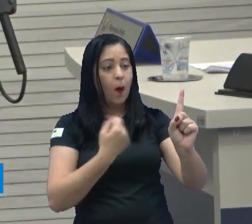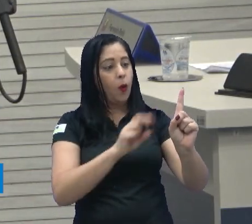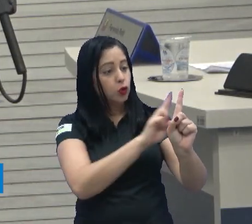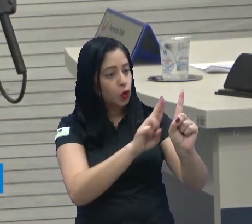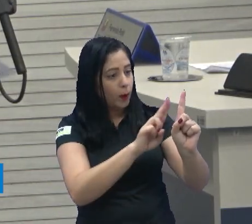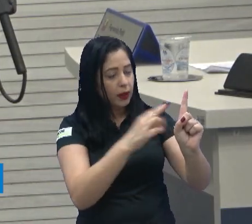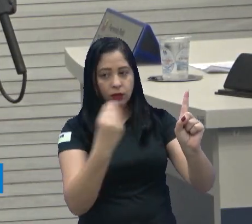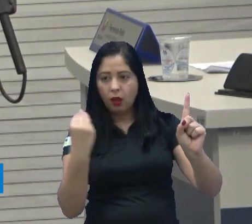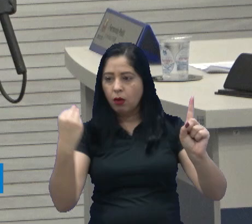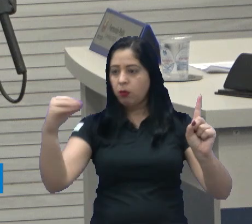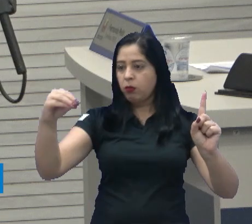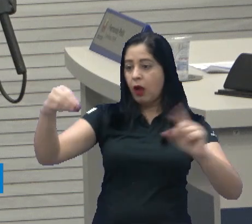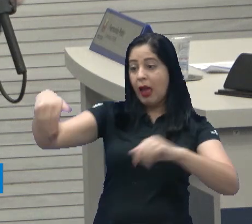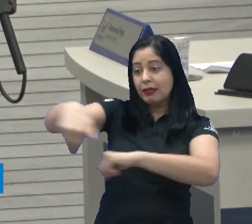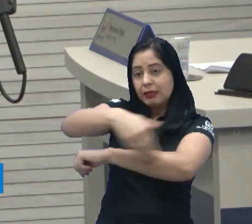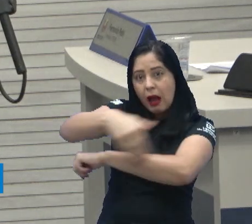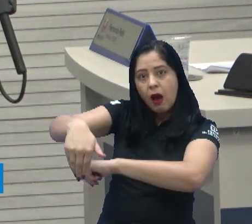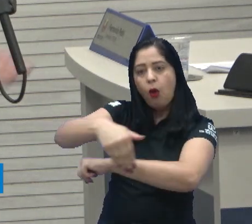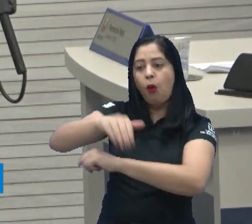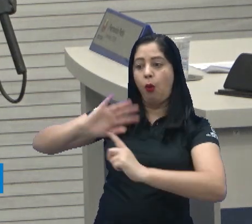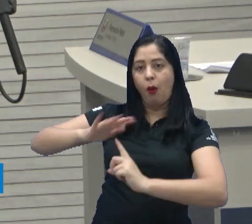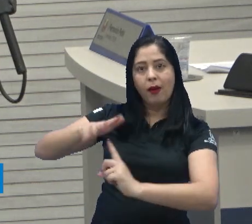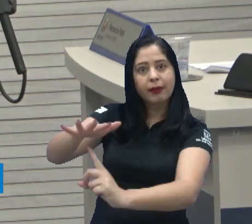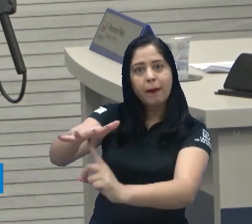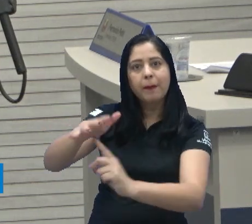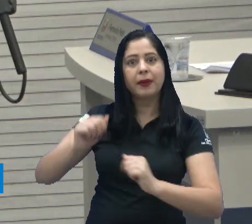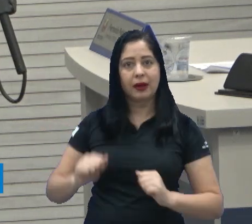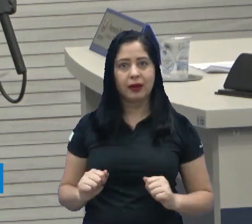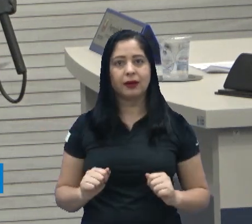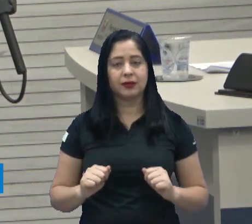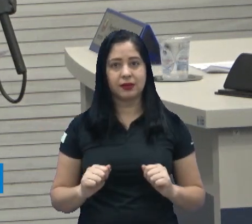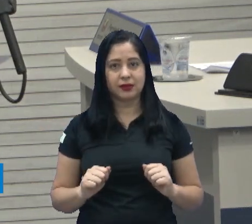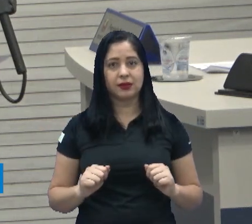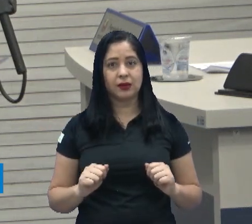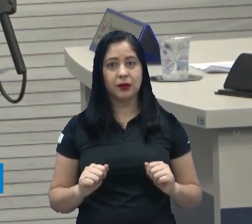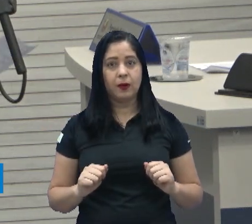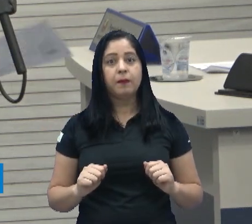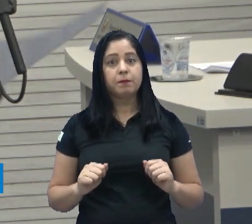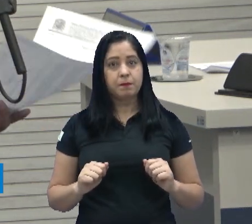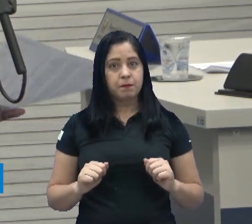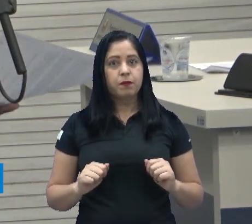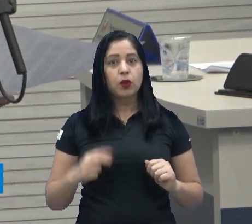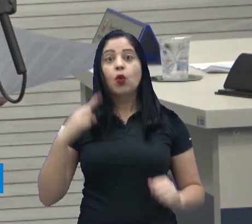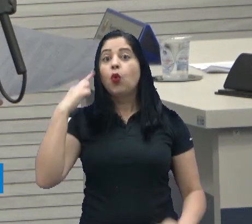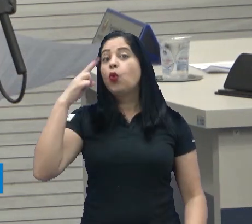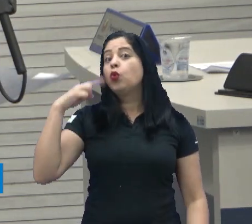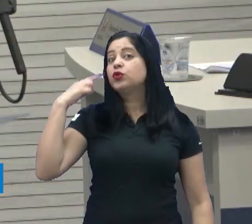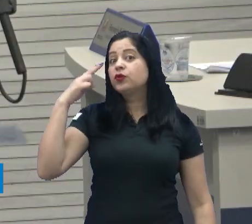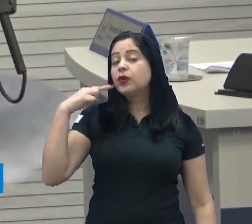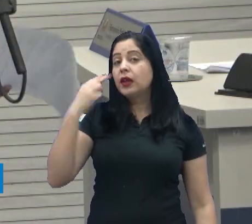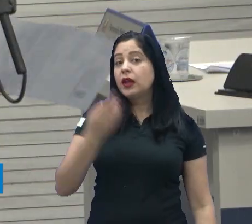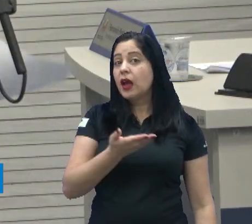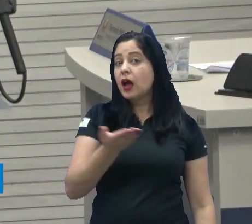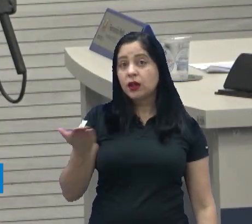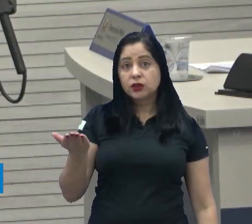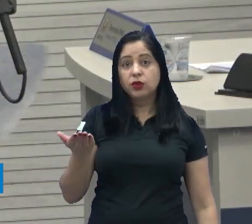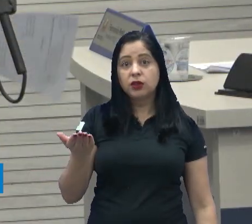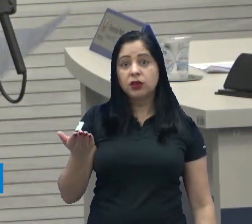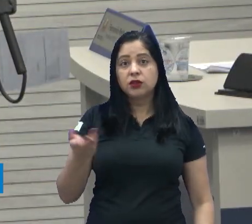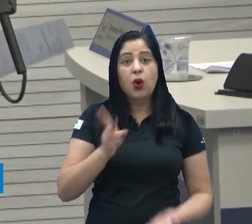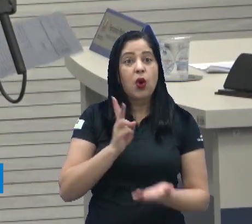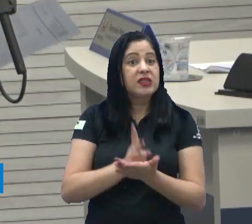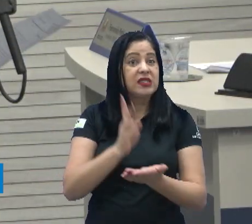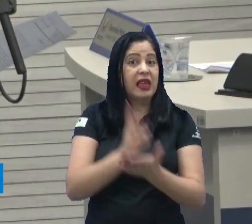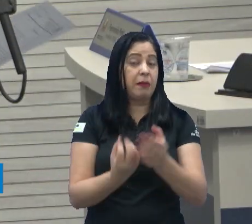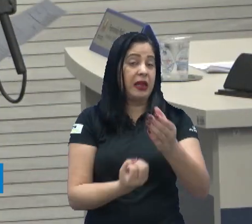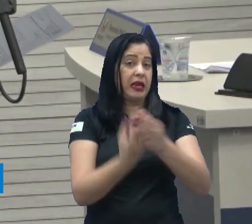pista de caminhada. Outros vereadores aqui da base colocam esse tipo de projeto e é aprovado sem nenhum tipo